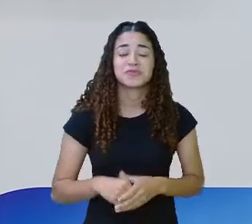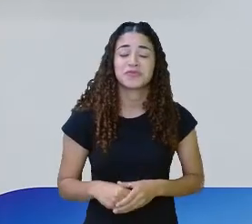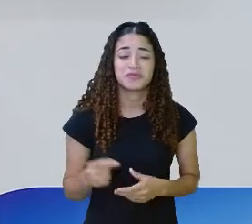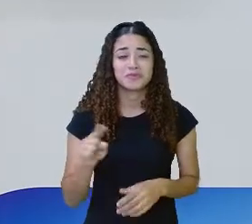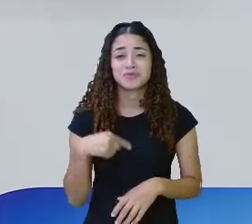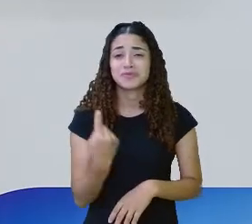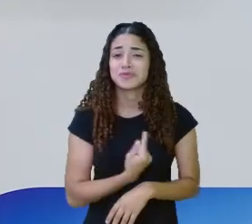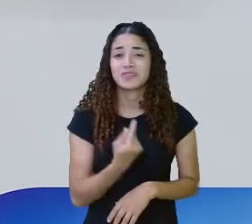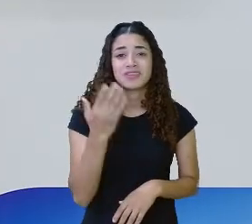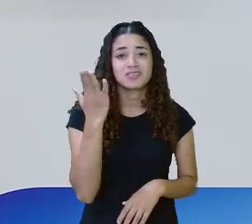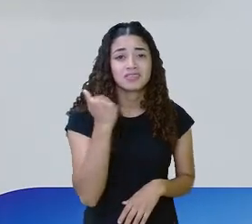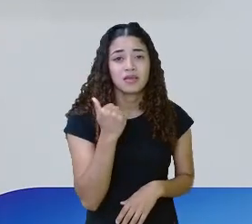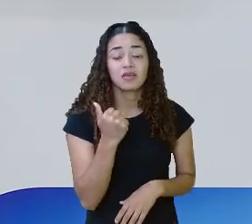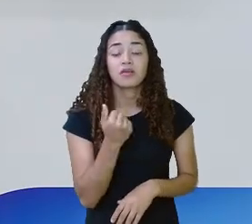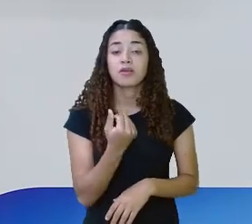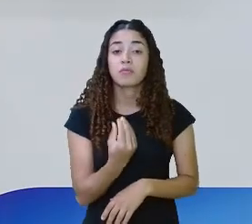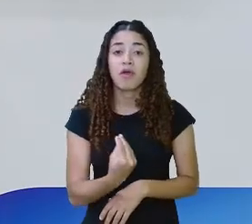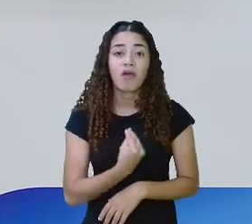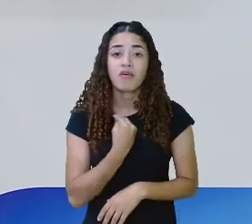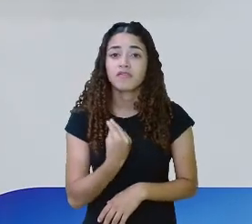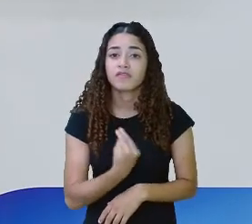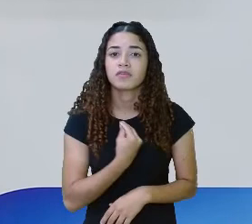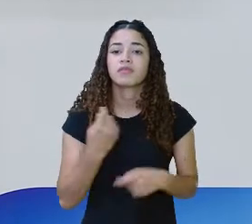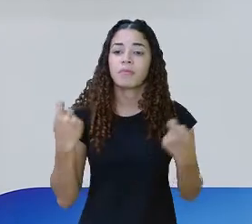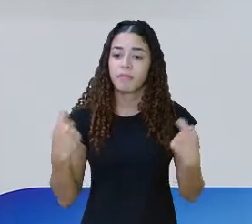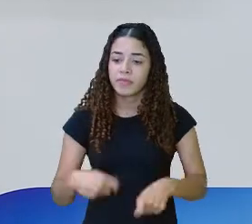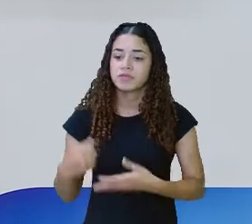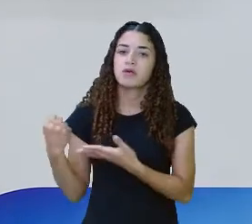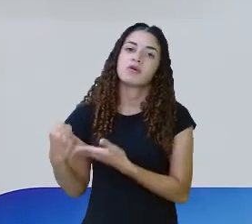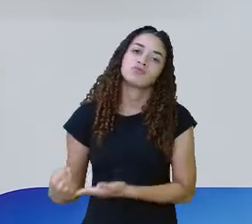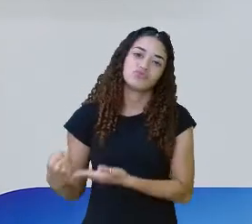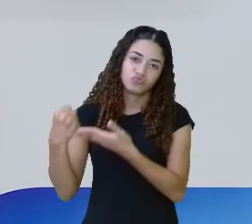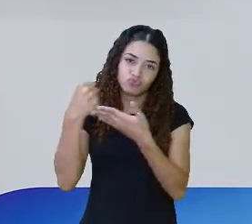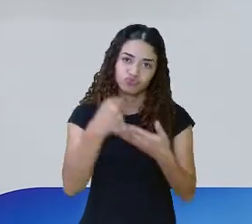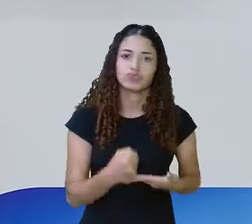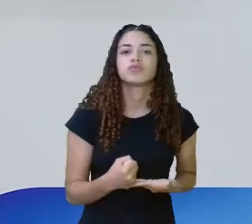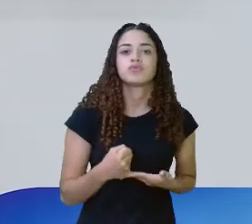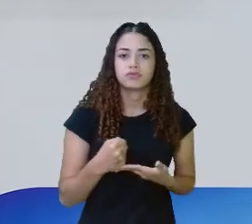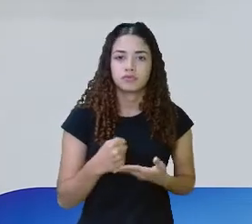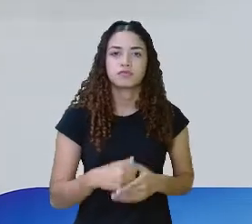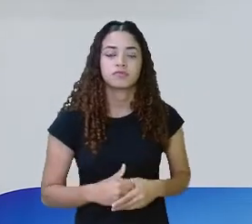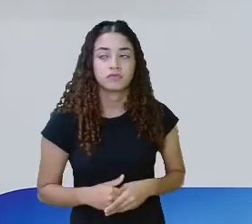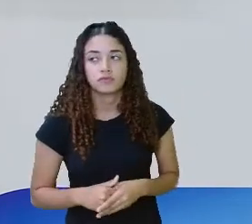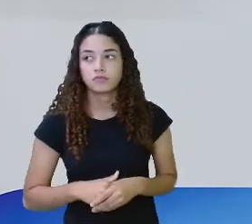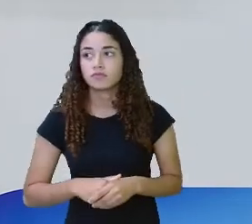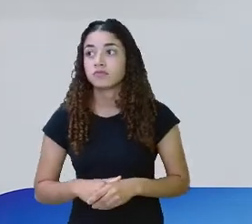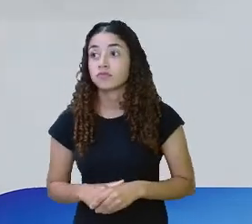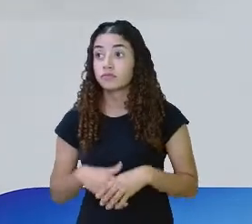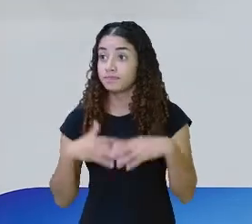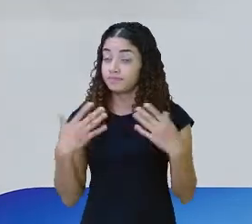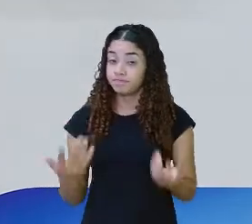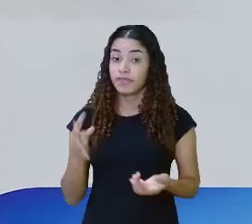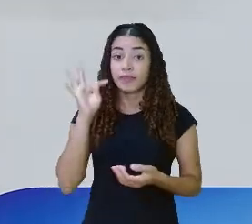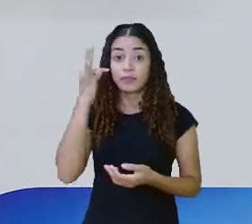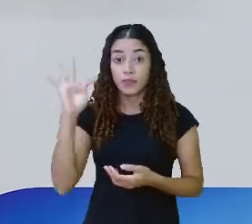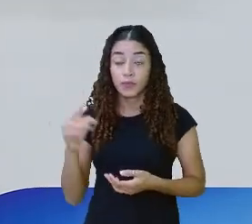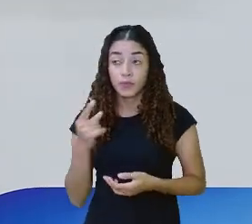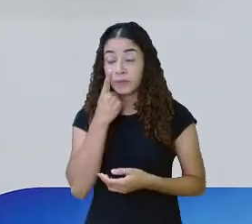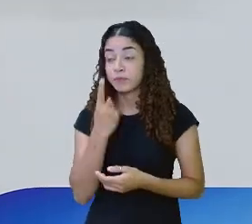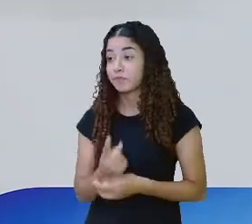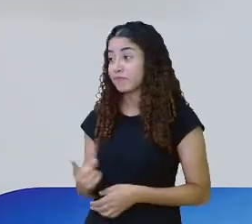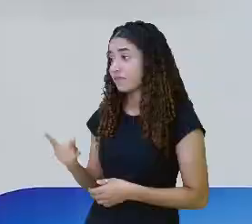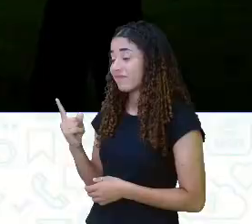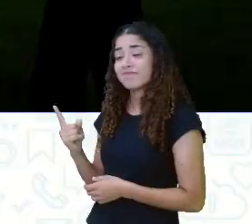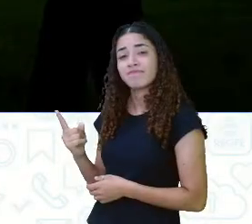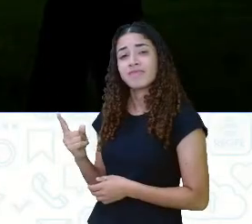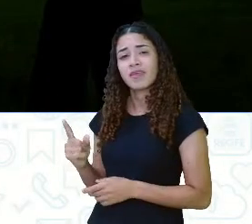sabe que na vida da gente, como um todo, a gente precisa, né? Sempre do outro, tá certo? Então, a teoria da evolução, o que é que